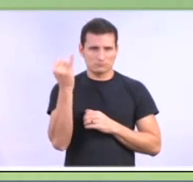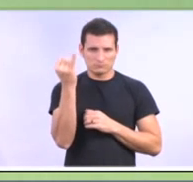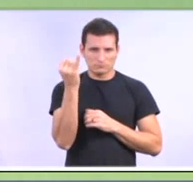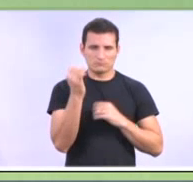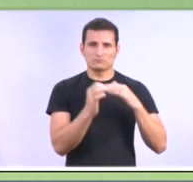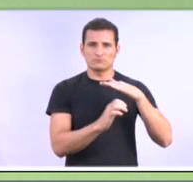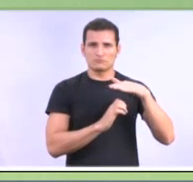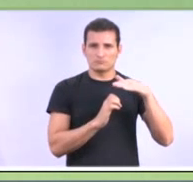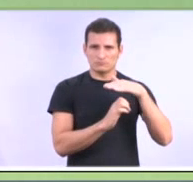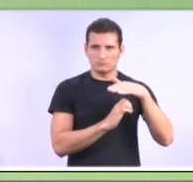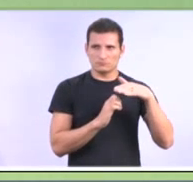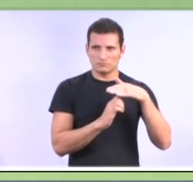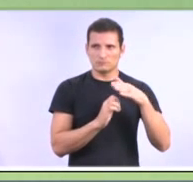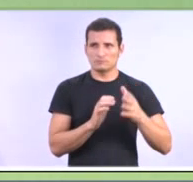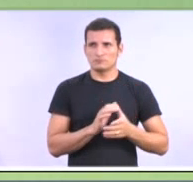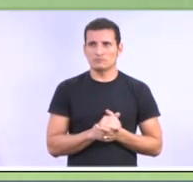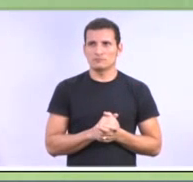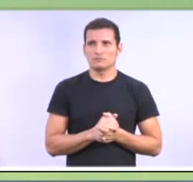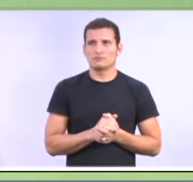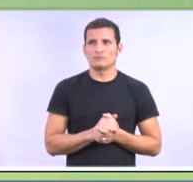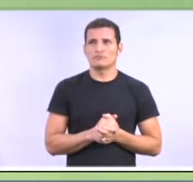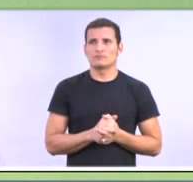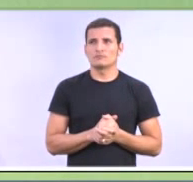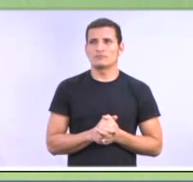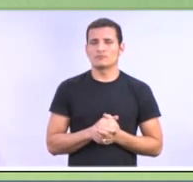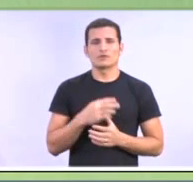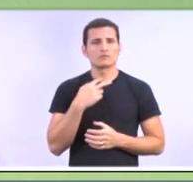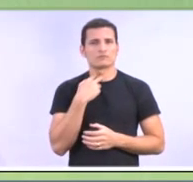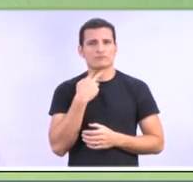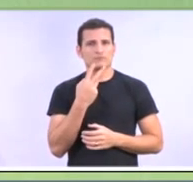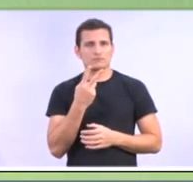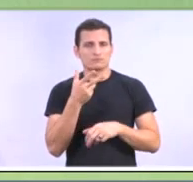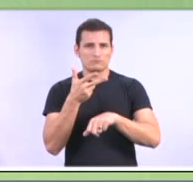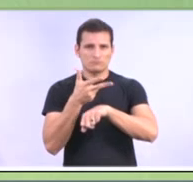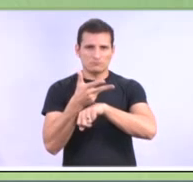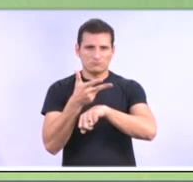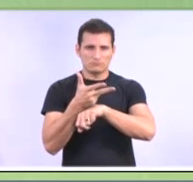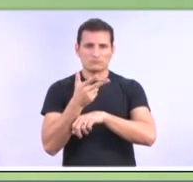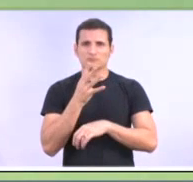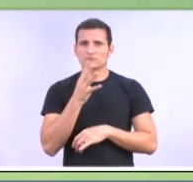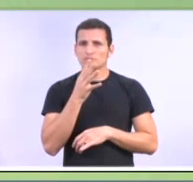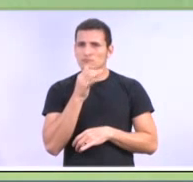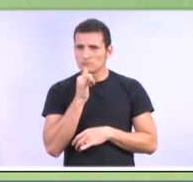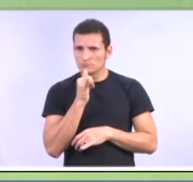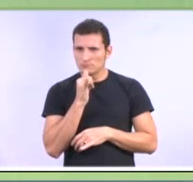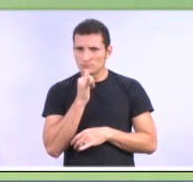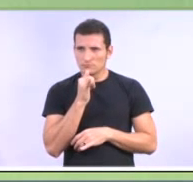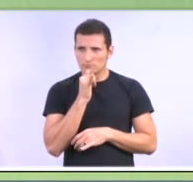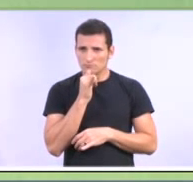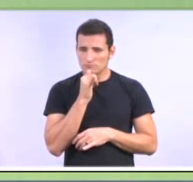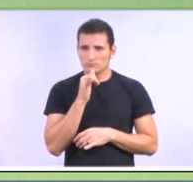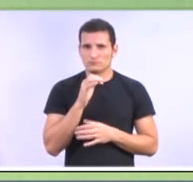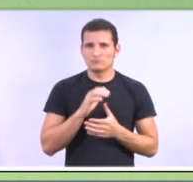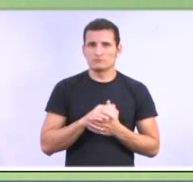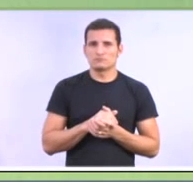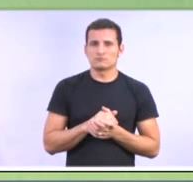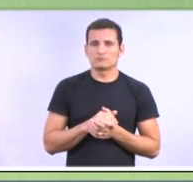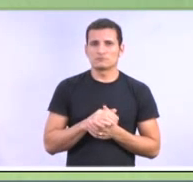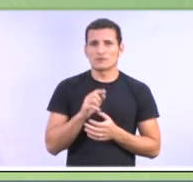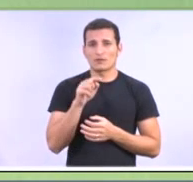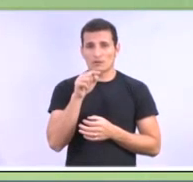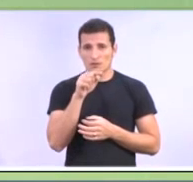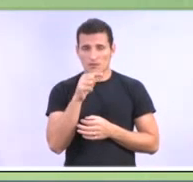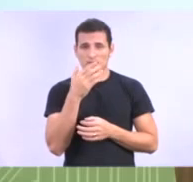organização. Fluxos ou streaming de voz e de vídeo, por exemplo, são situações, que são tipos